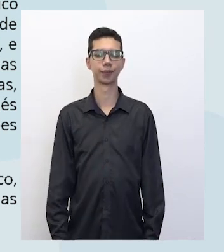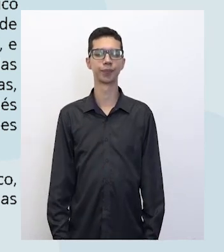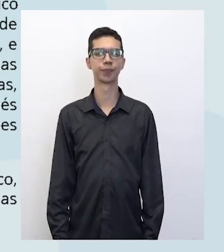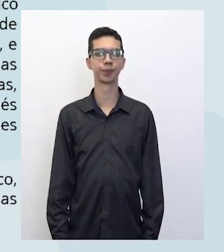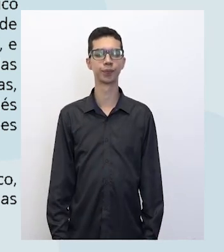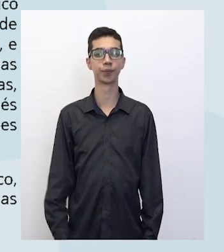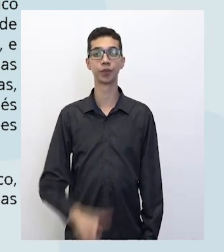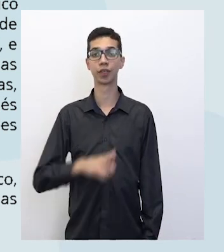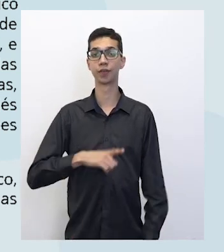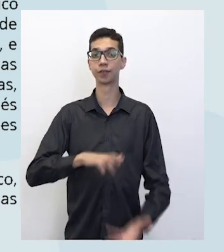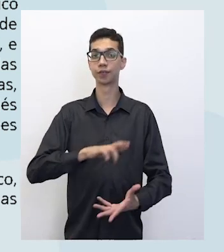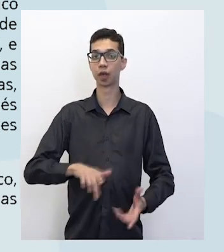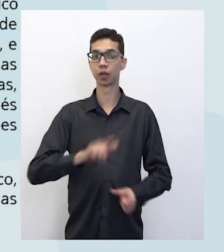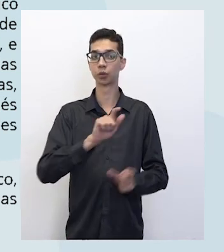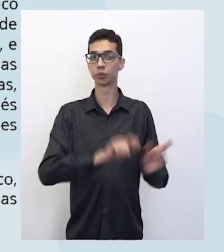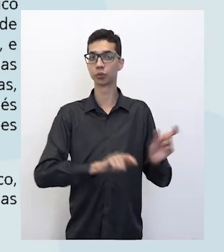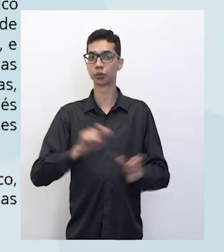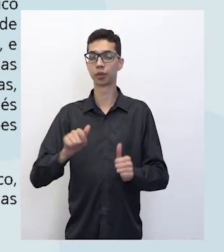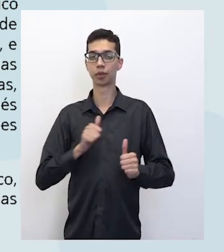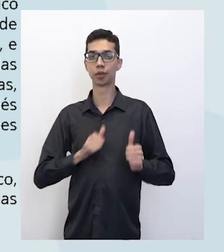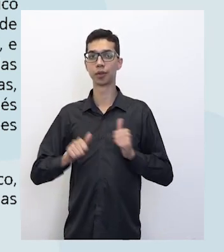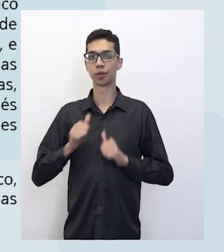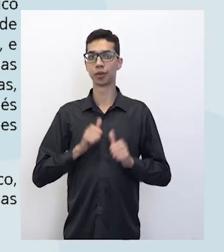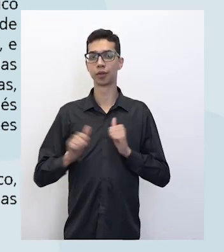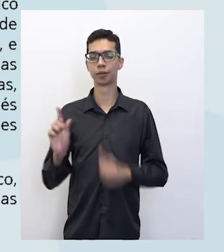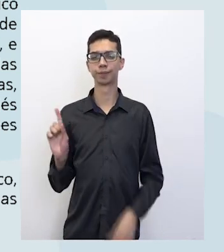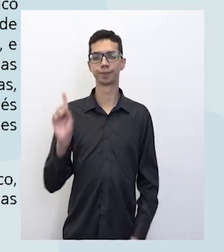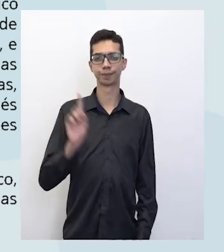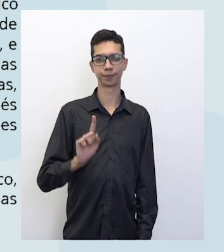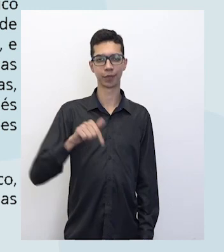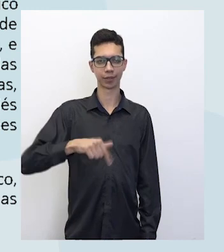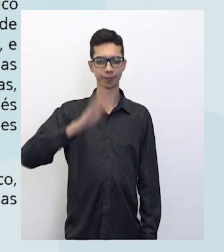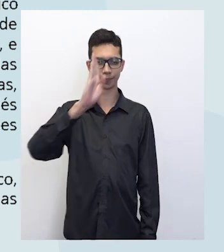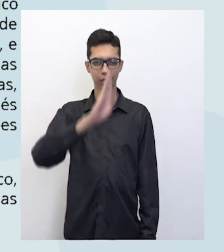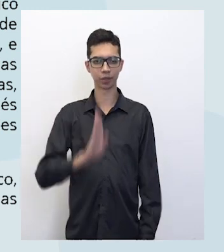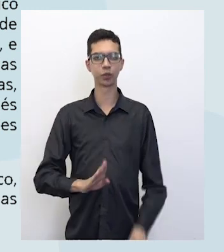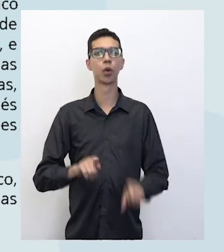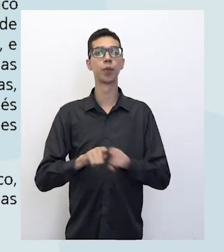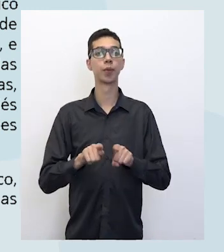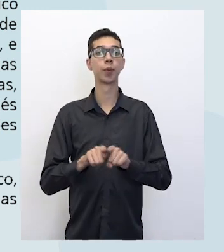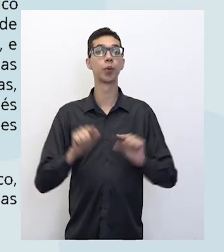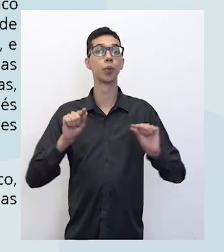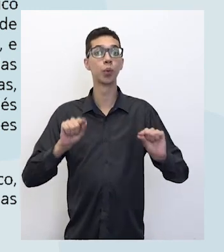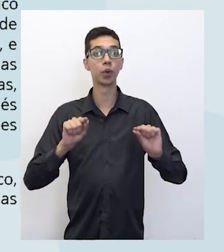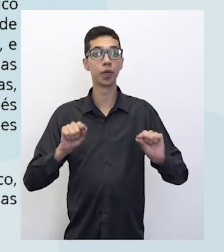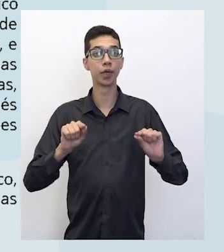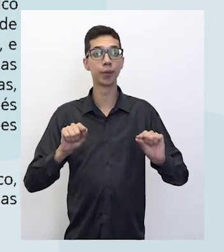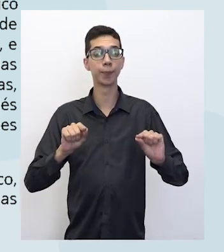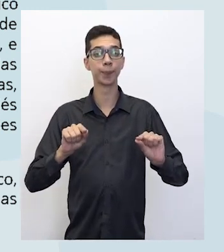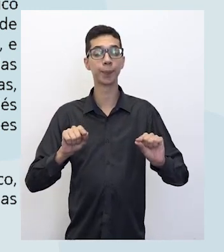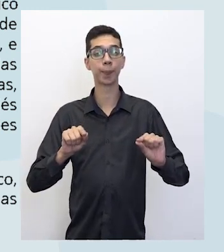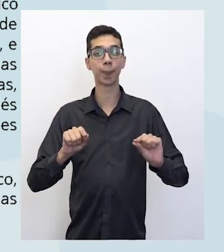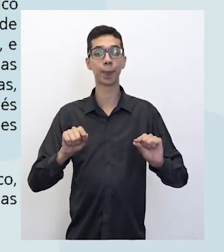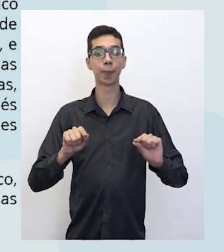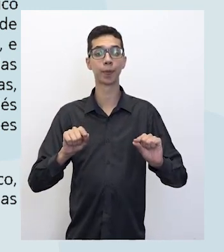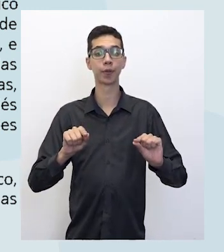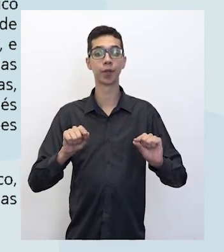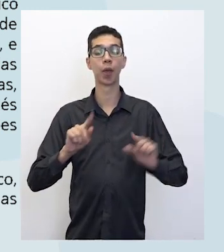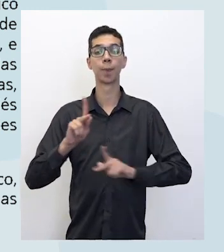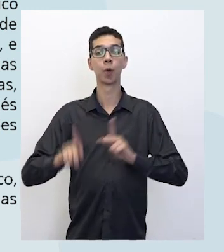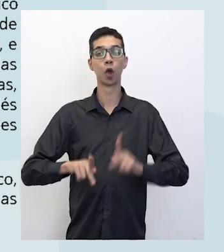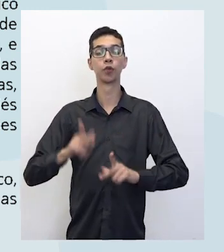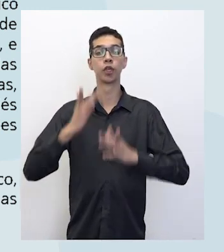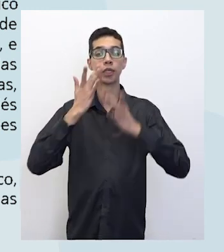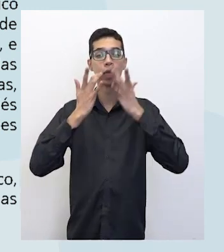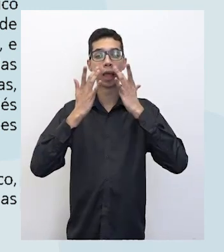dramaturgos, né? Outros encenadores aqui, tá? Outros também que bebem muito dessa fonte, o pessoal do teatro